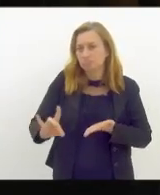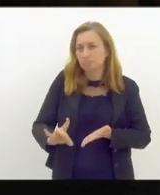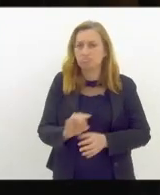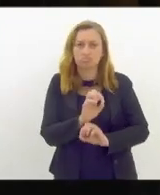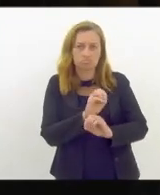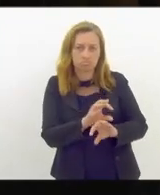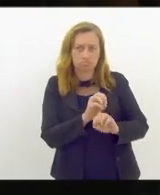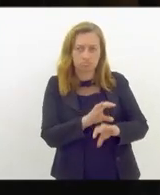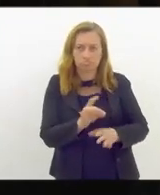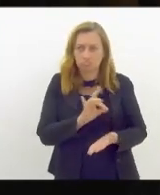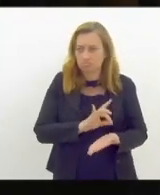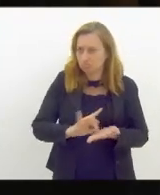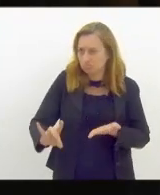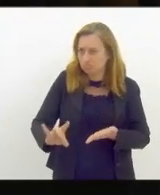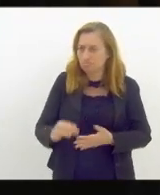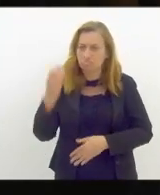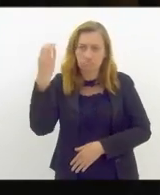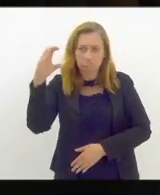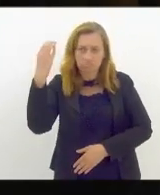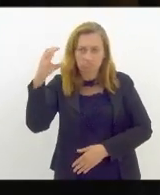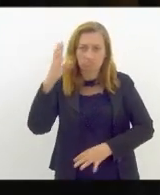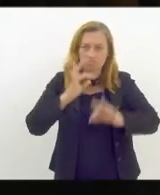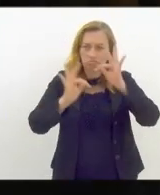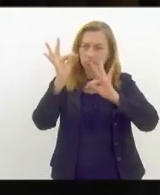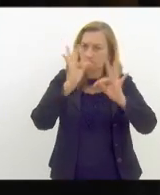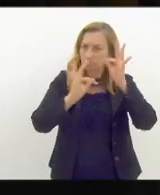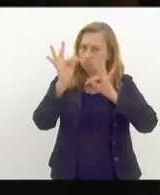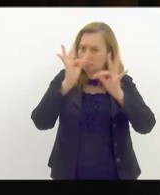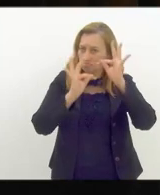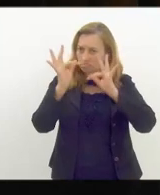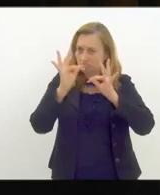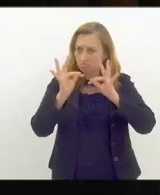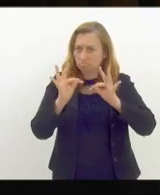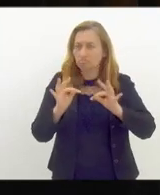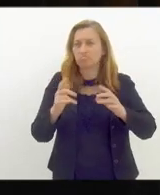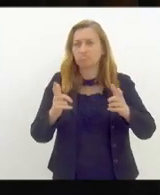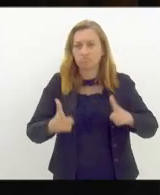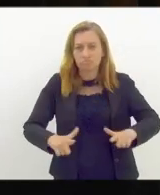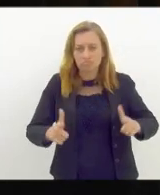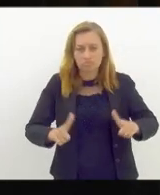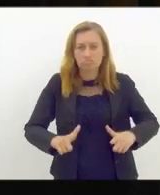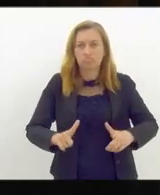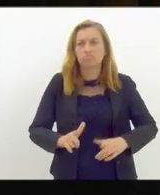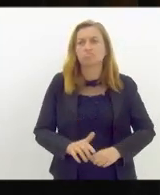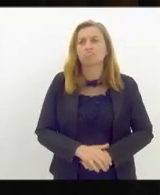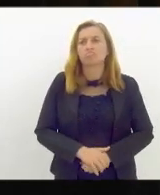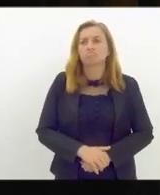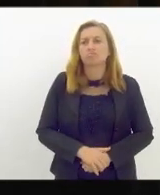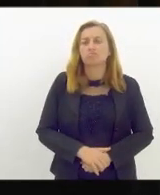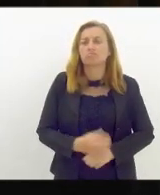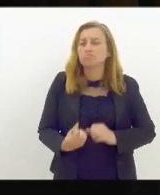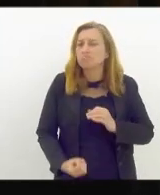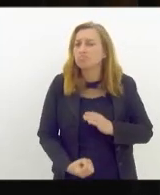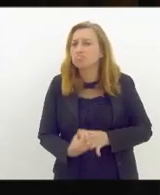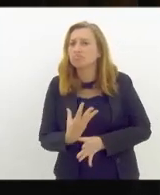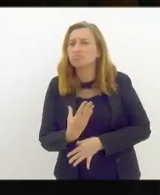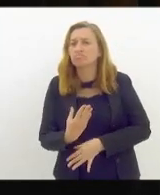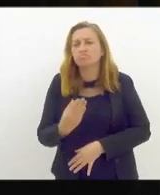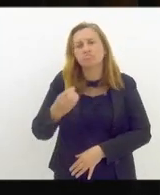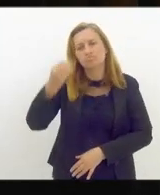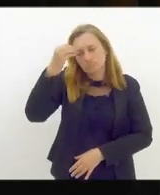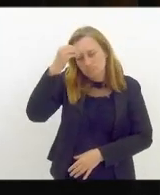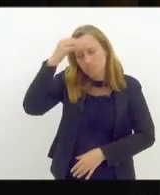educação, é inimigo da ciência, da tecnologia, dos espaços onde a construção do